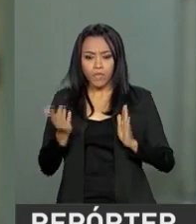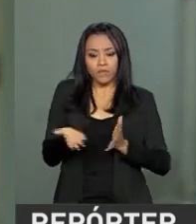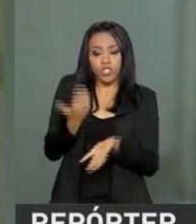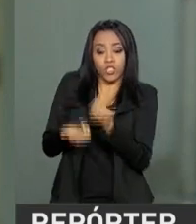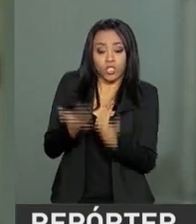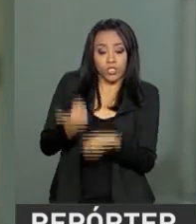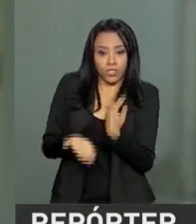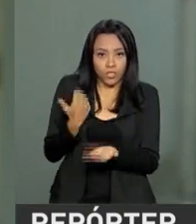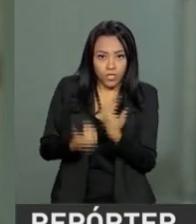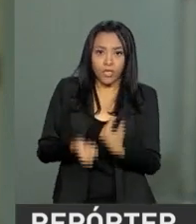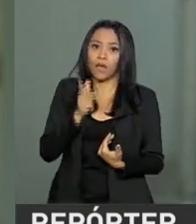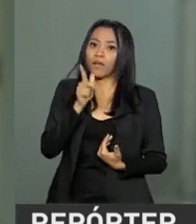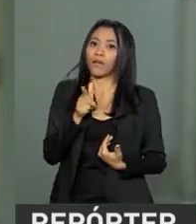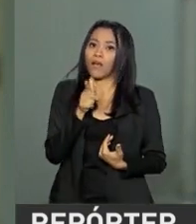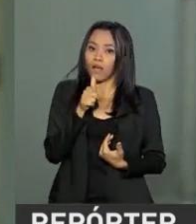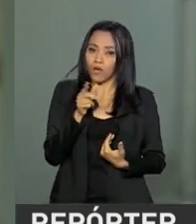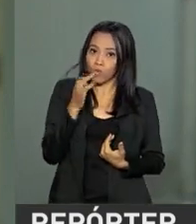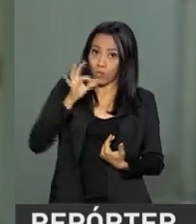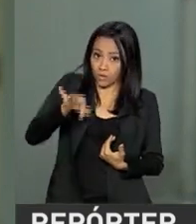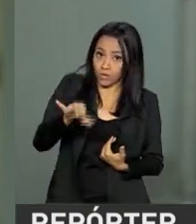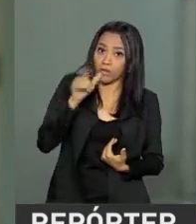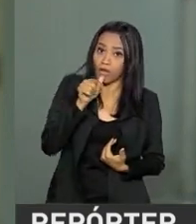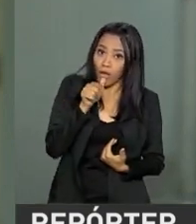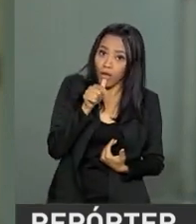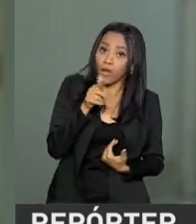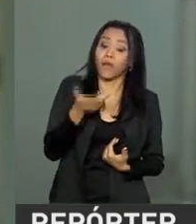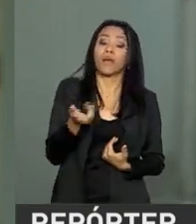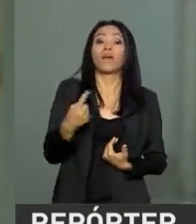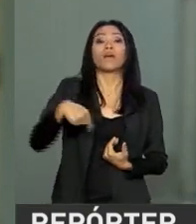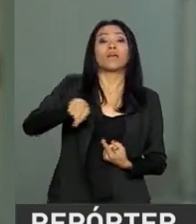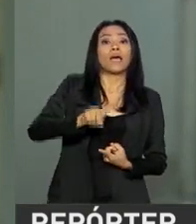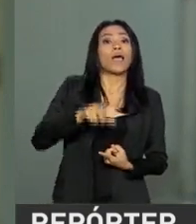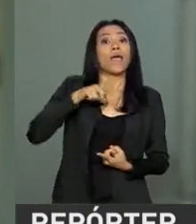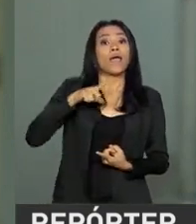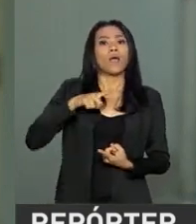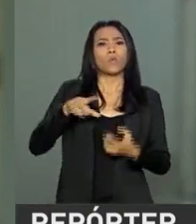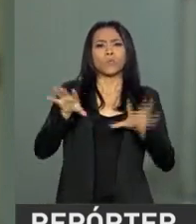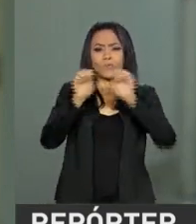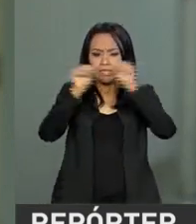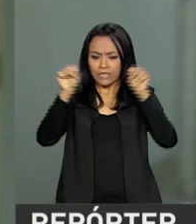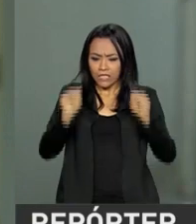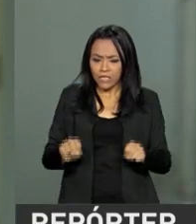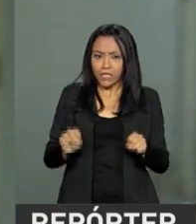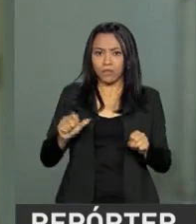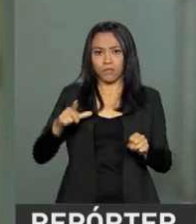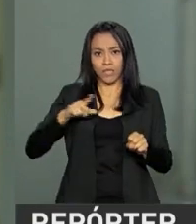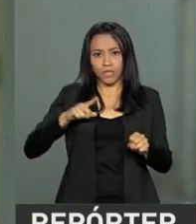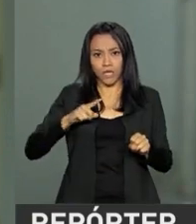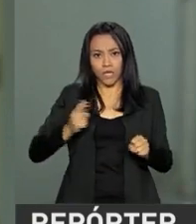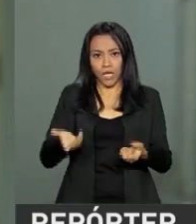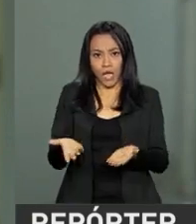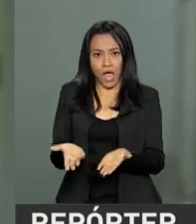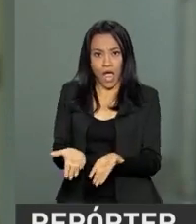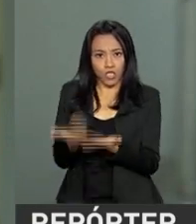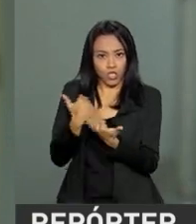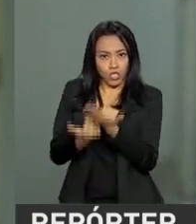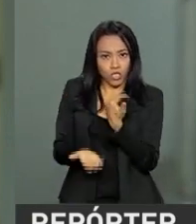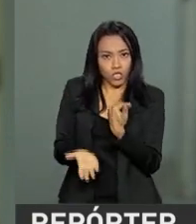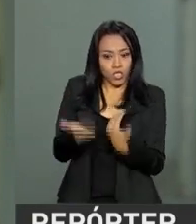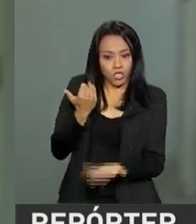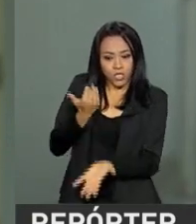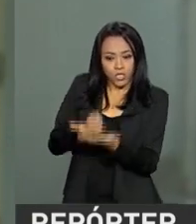salgada potável, mas mais do que isso. Ele também é todo um sistema, o água doce, que ele pega o que resta dessa água